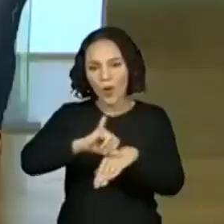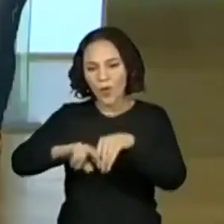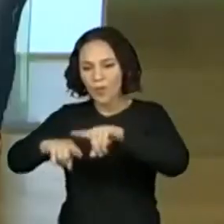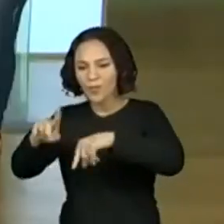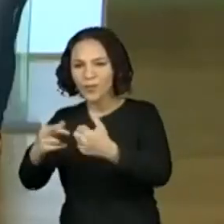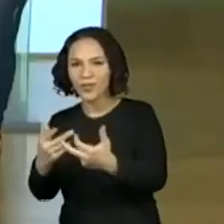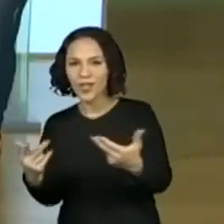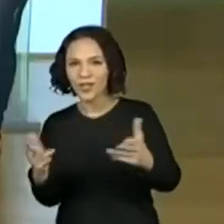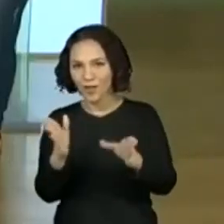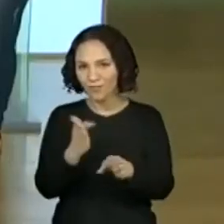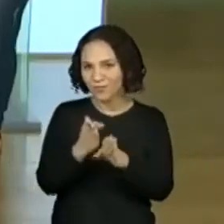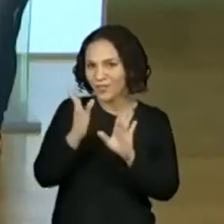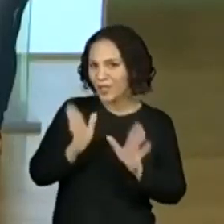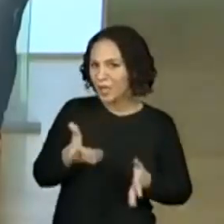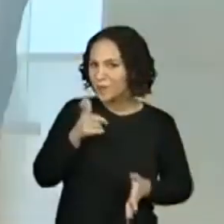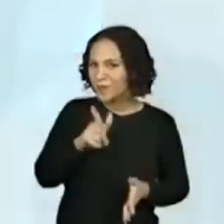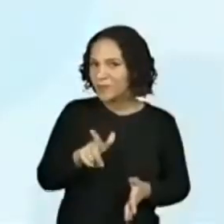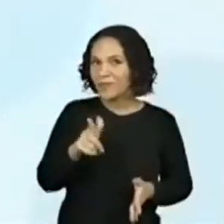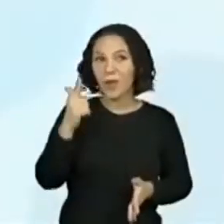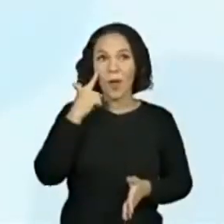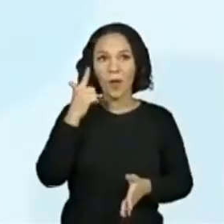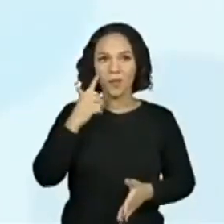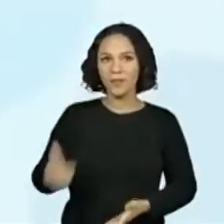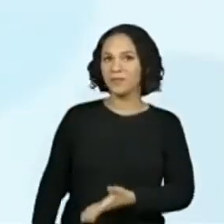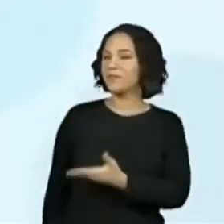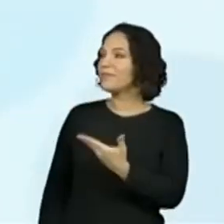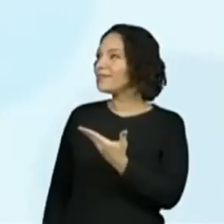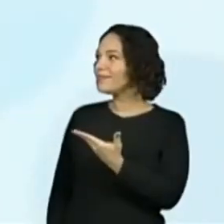lá, olhando, crianças. Olha lá a imagem.